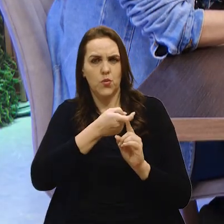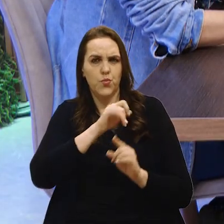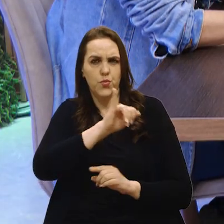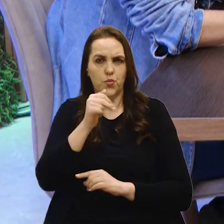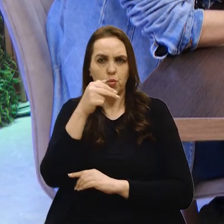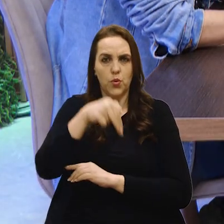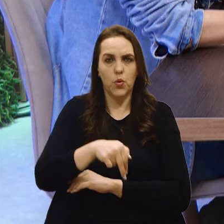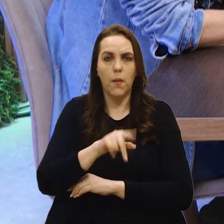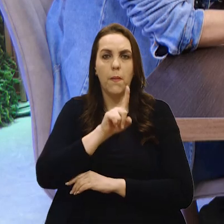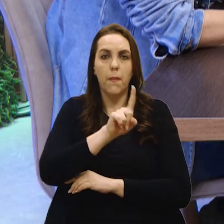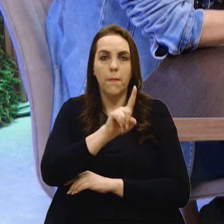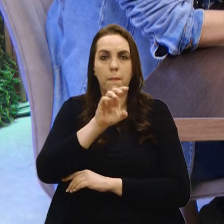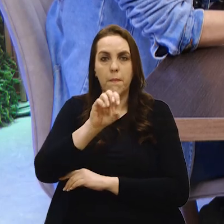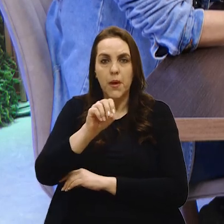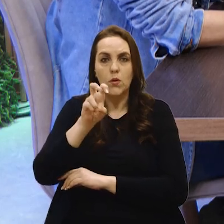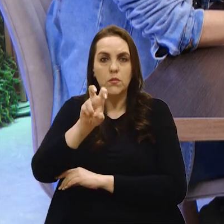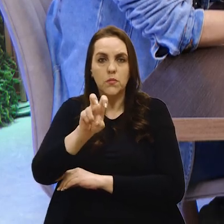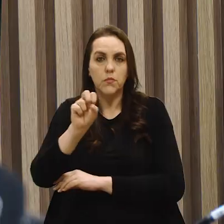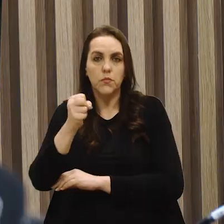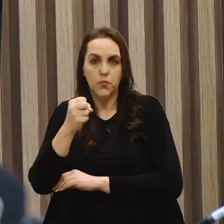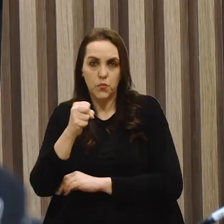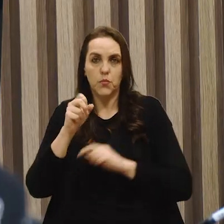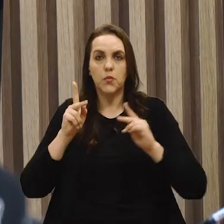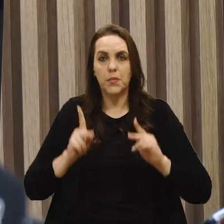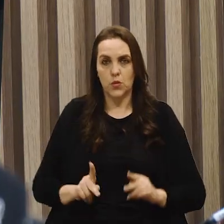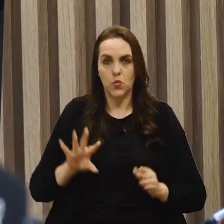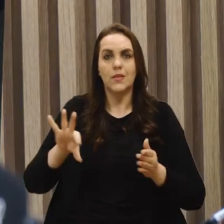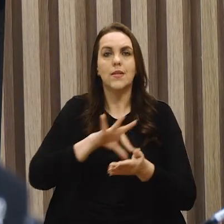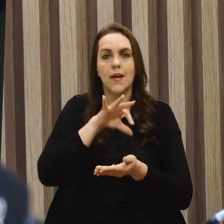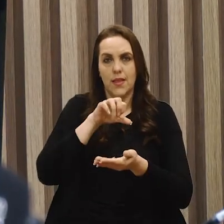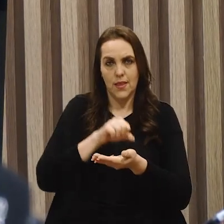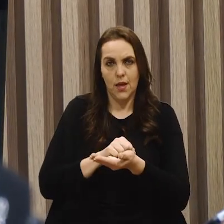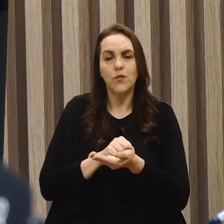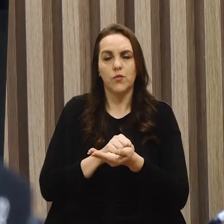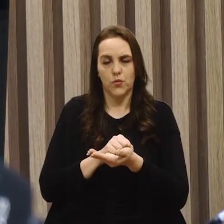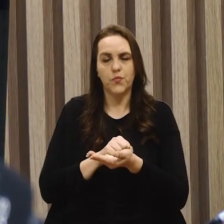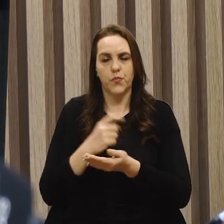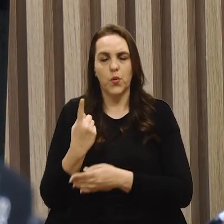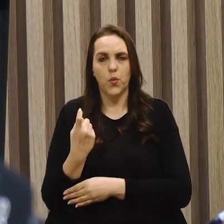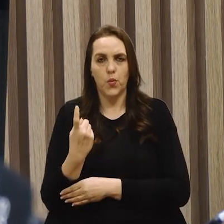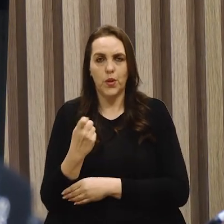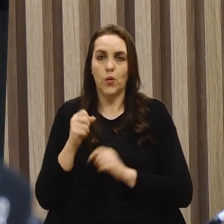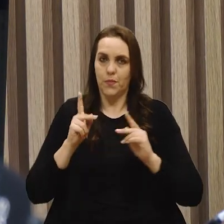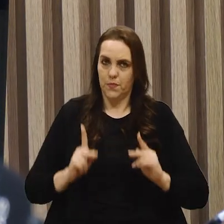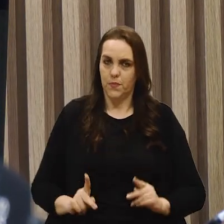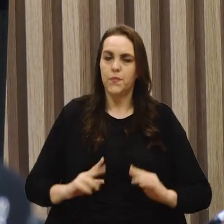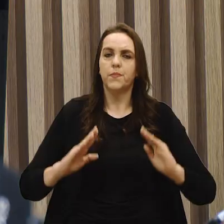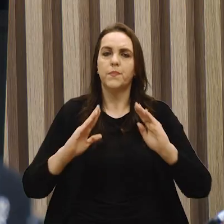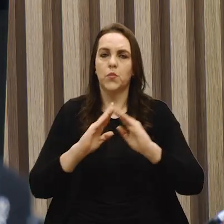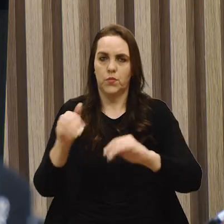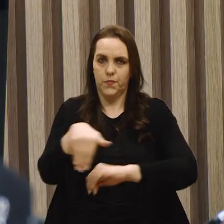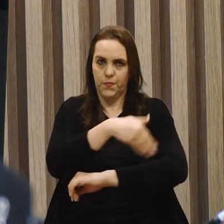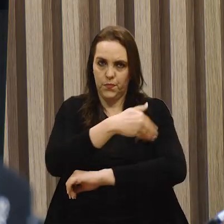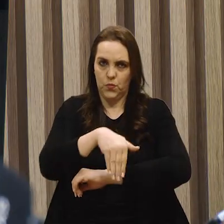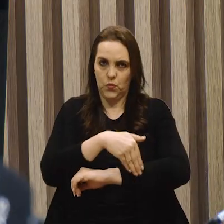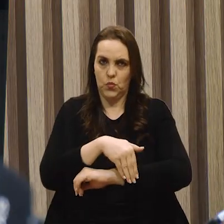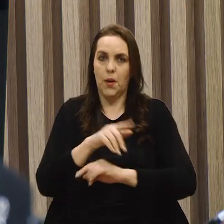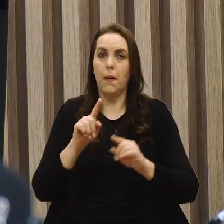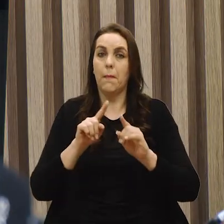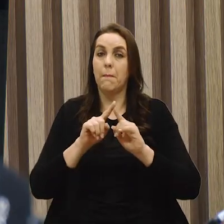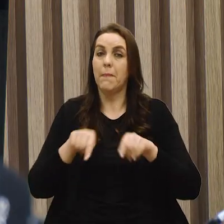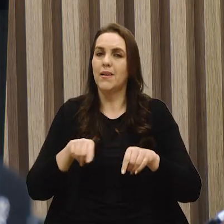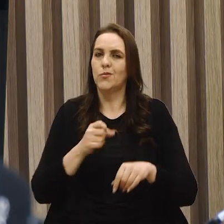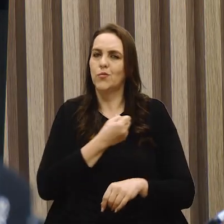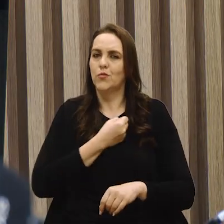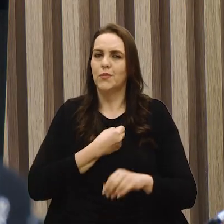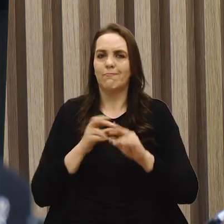de junho, a gente dispõe de 1.058 pessoas cadastradas no Cadastro Único como pessoas em situação de rua. Porém, a gente tem um número